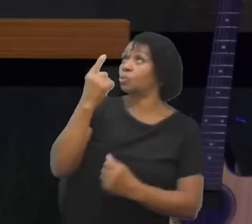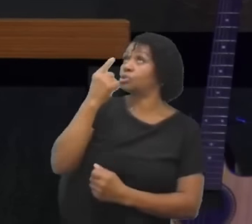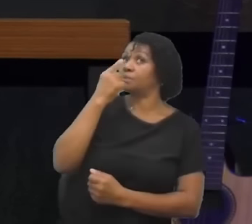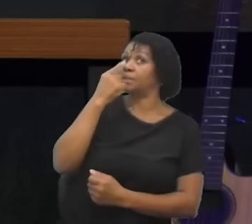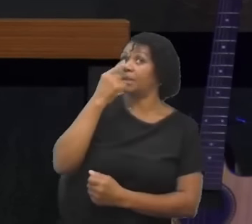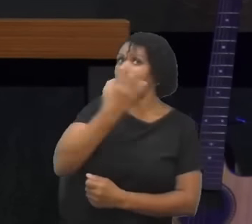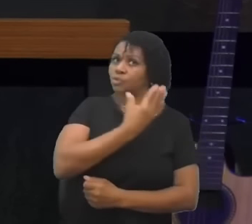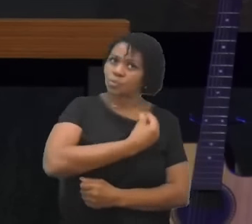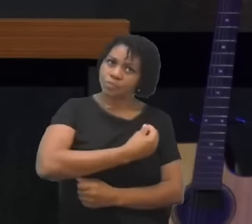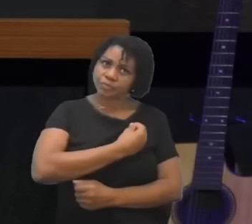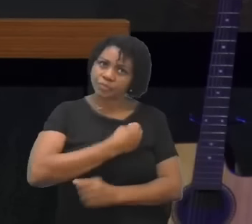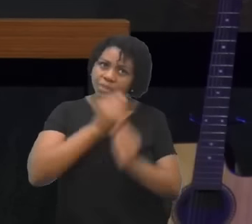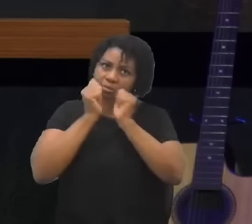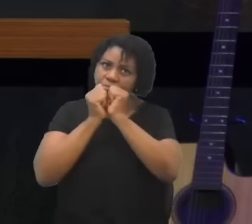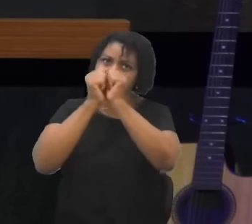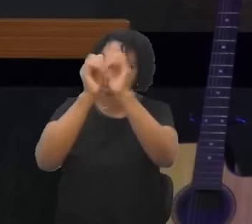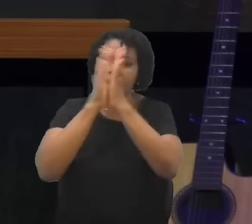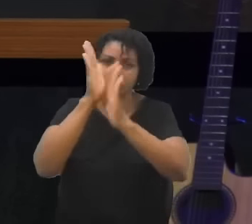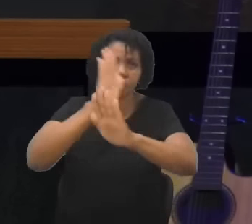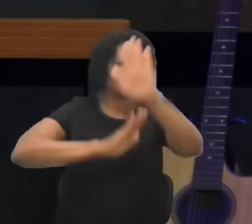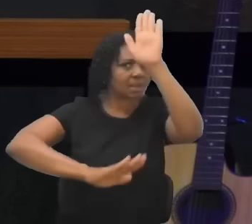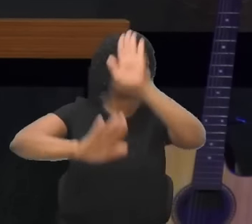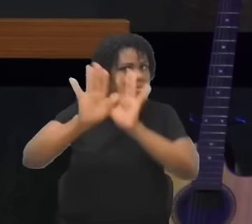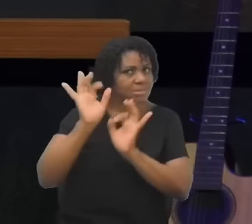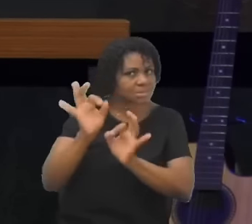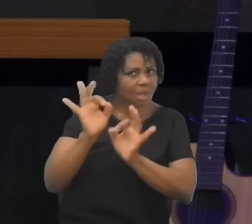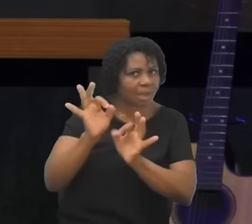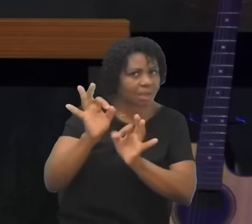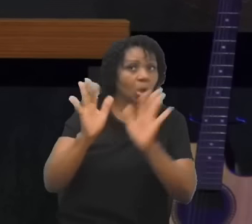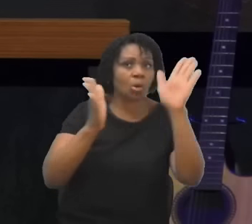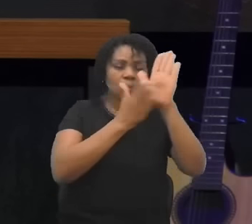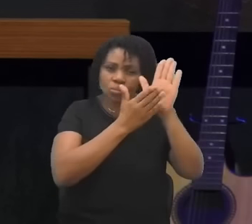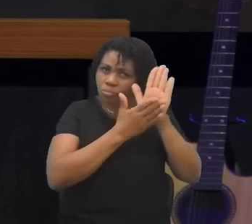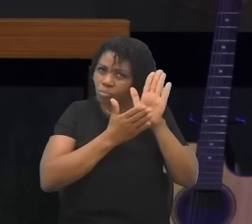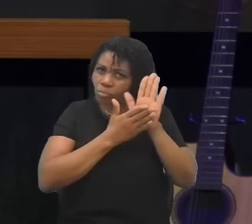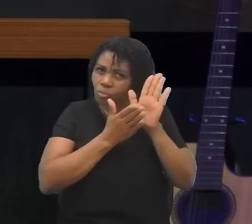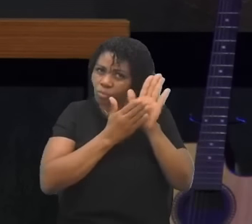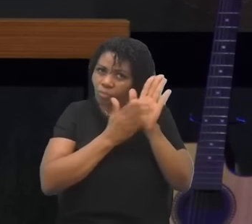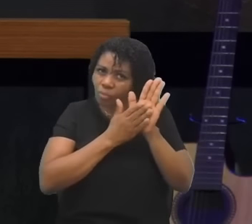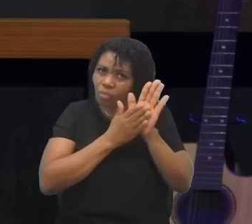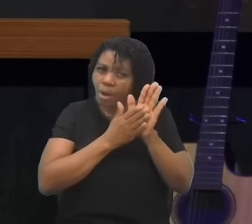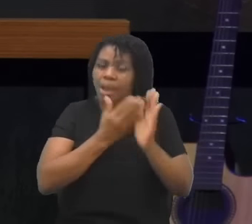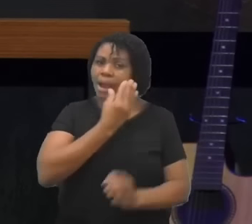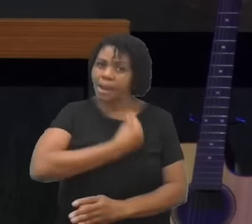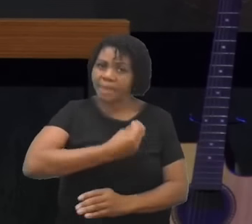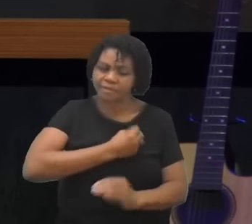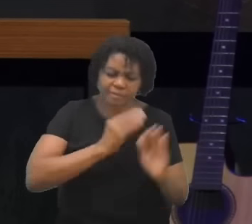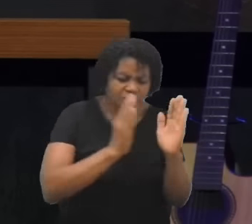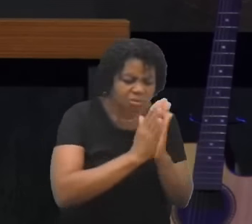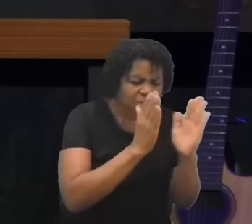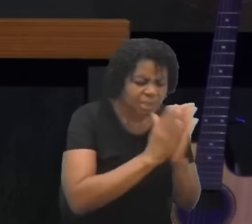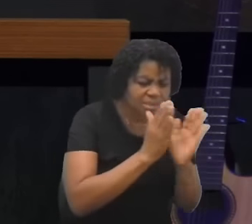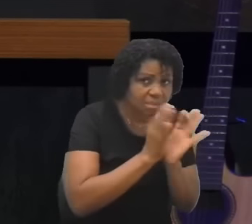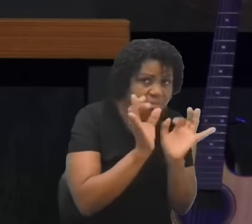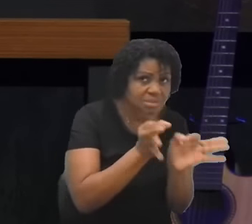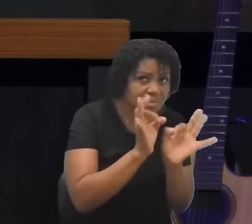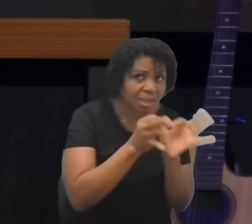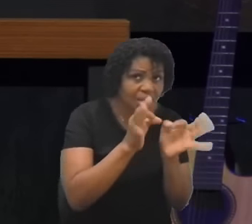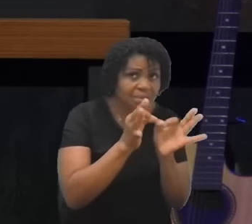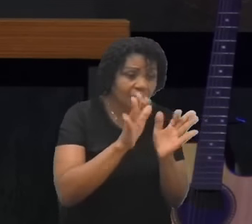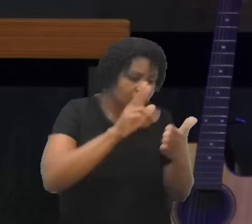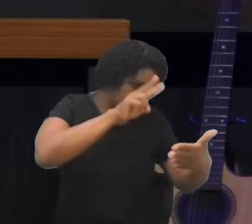estou com vida com Deus, eu estou com adoração em dia, eu estou com louvor em dia, eu estou com a minha vida de oração em dia. Eu